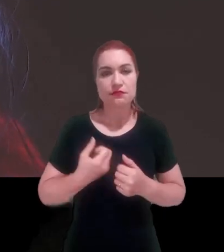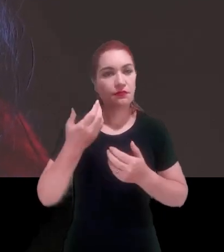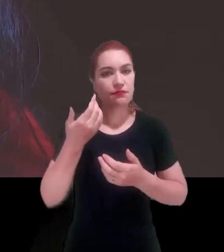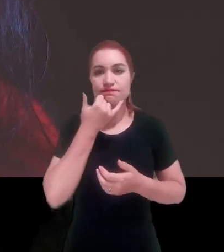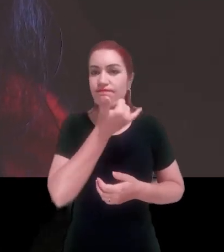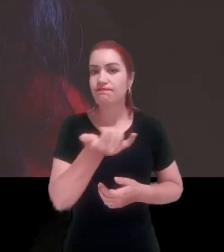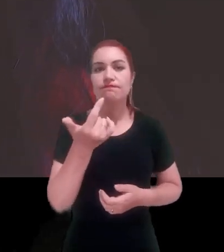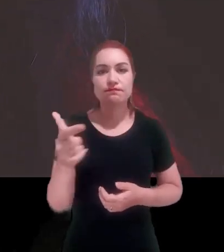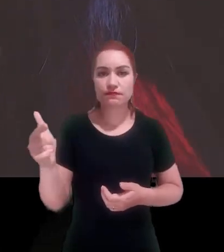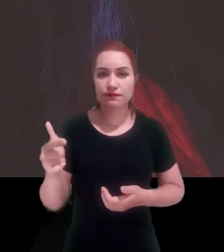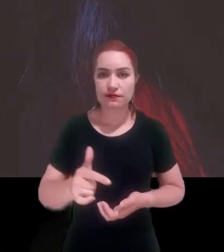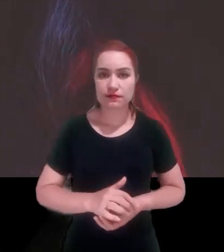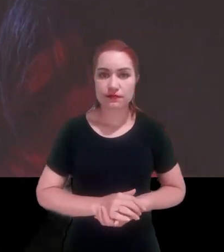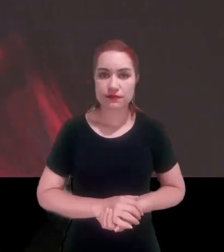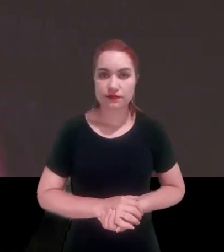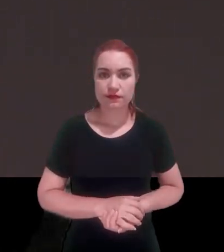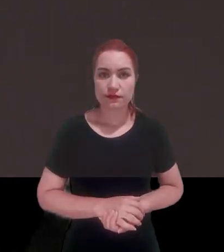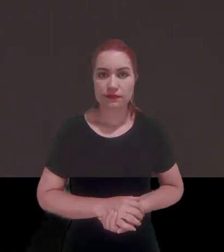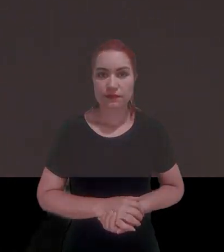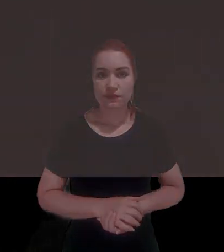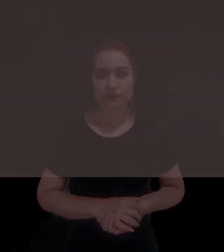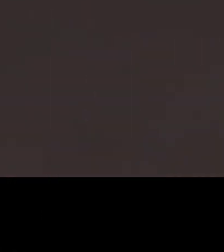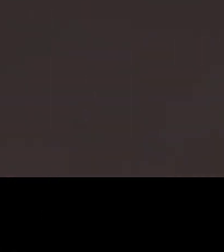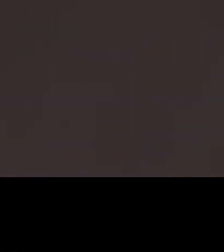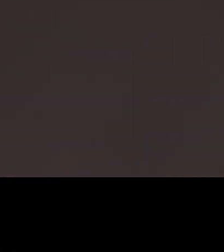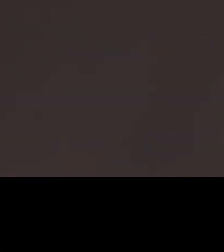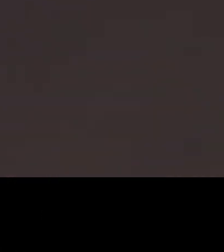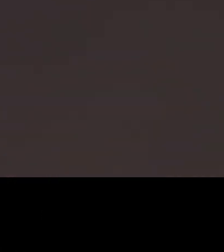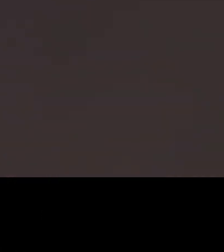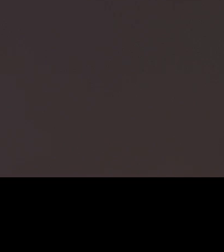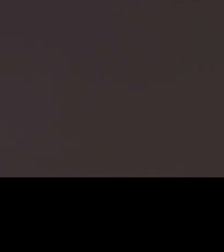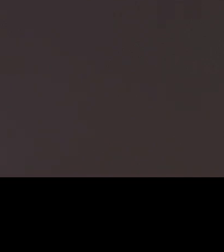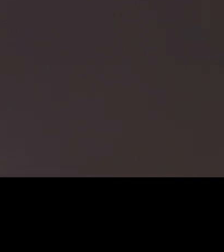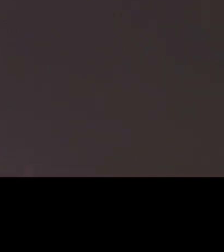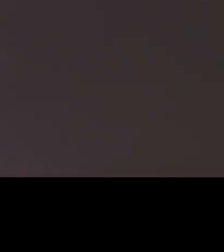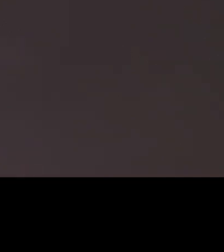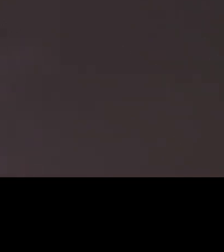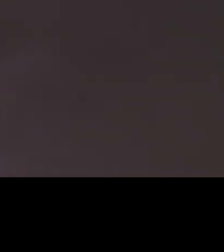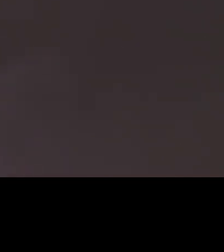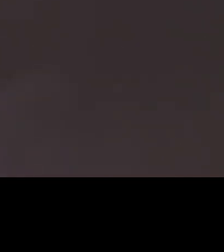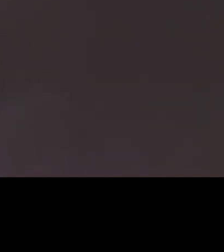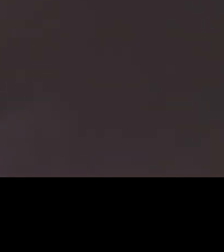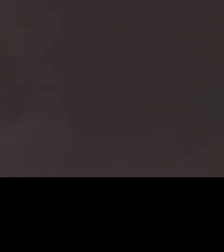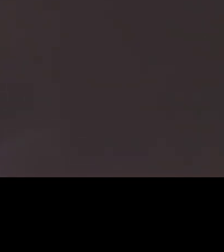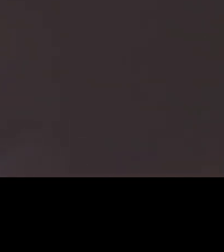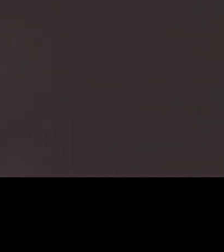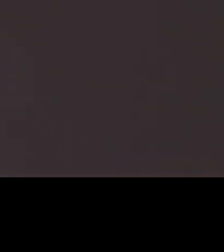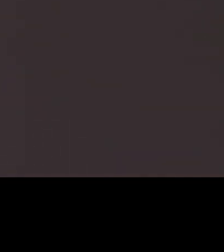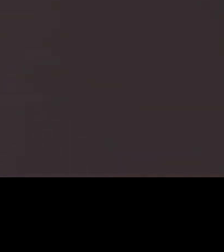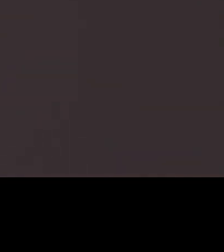costas. Não há perdão. Está com um poncho vermelho. Vai em direção à gruta. A imagem